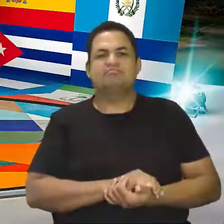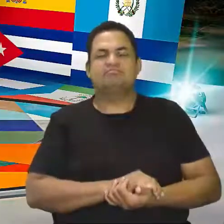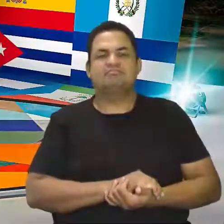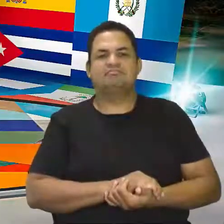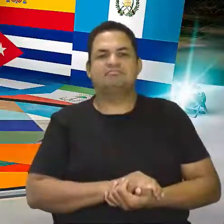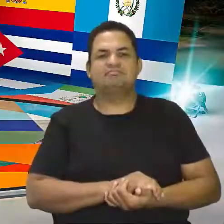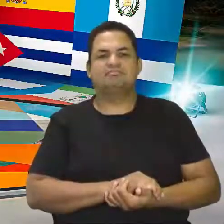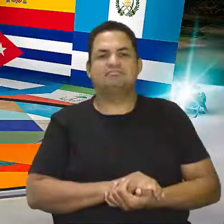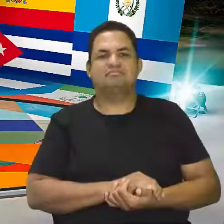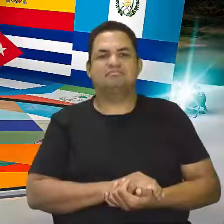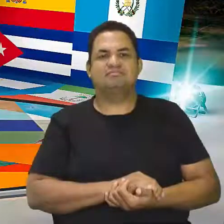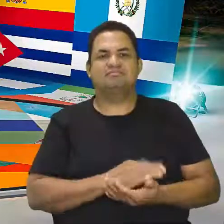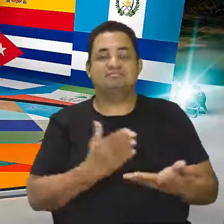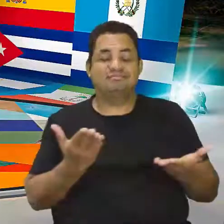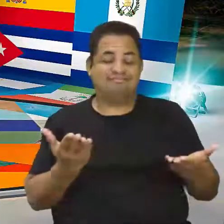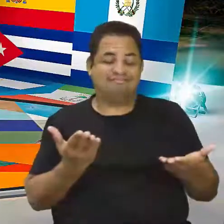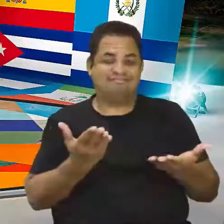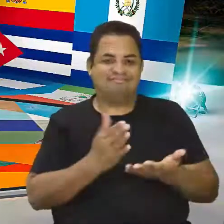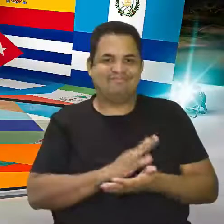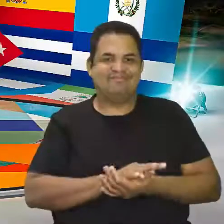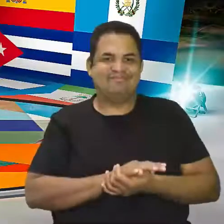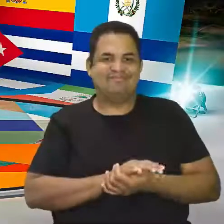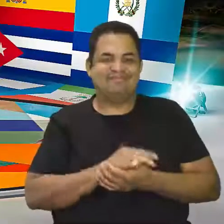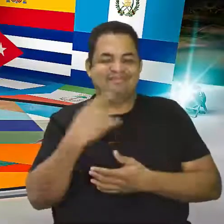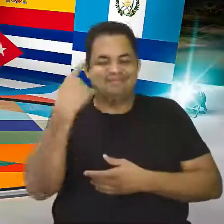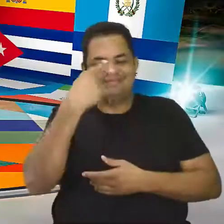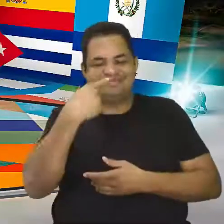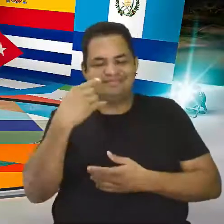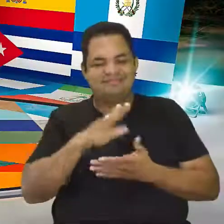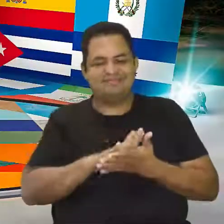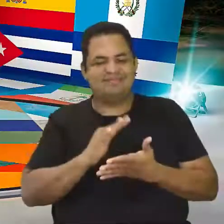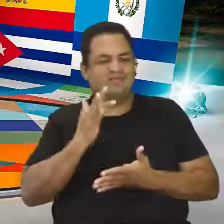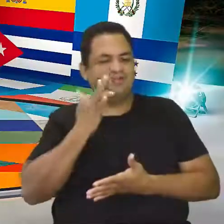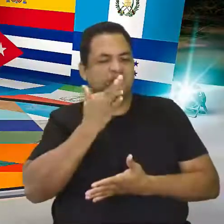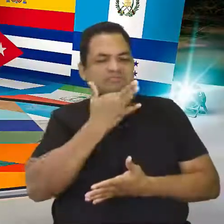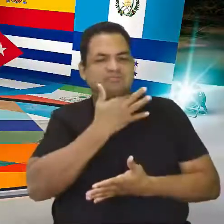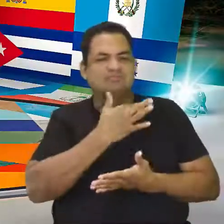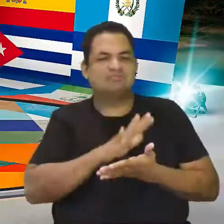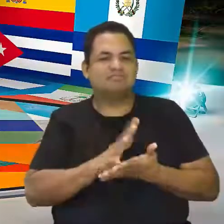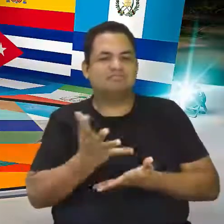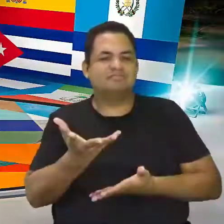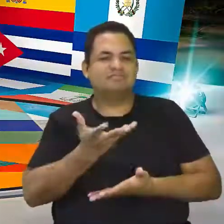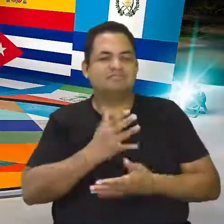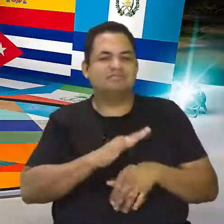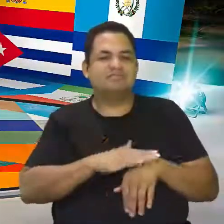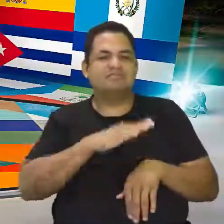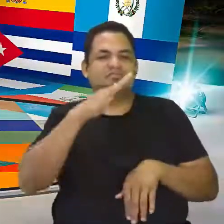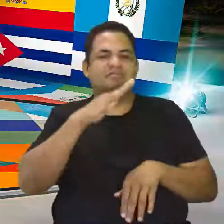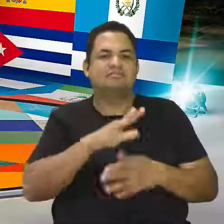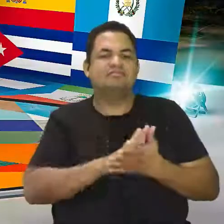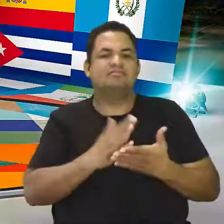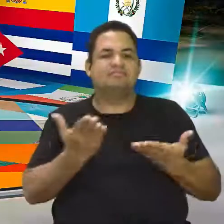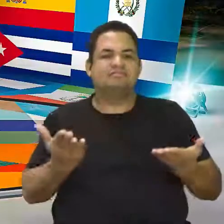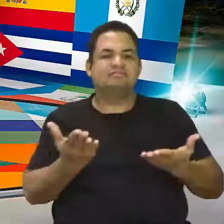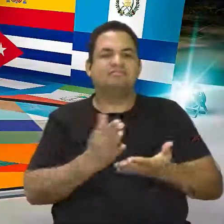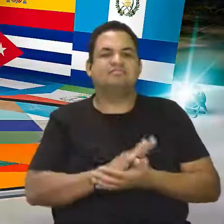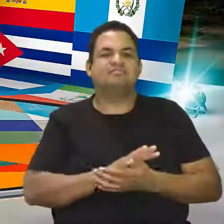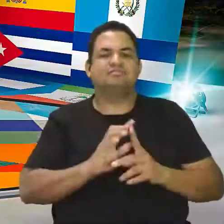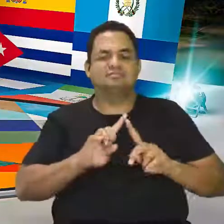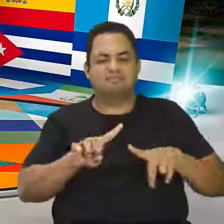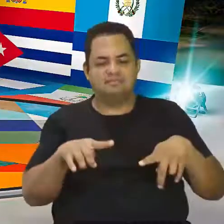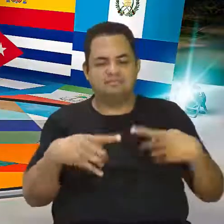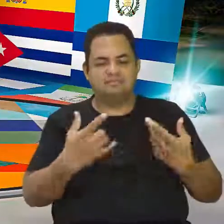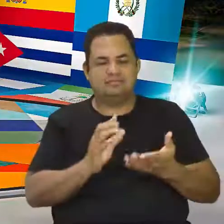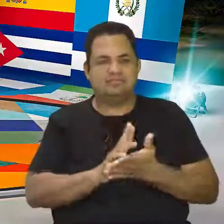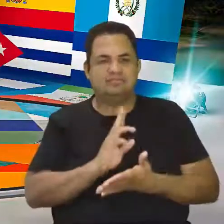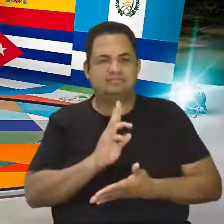Nossa, infelizmente, assim, o espanhol é só um gostinho de quero mais, que ele sempre vai ficando. Mas sempre que